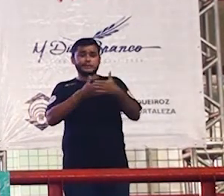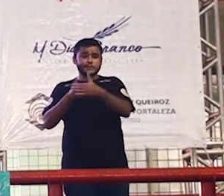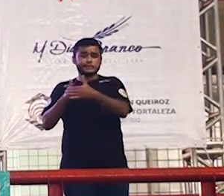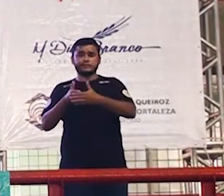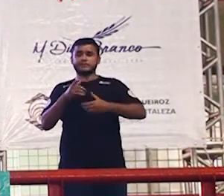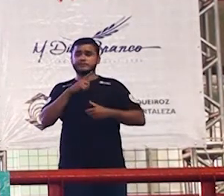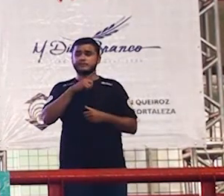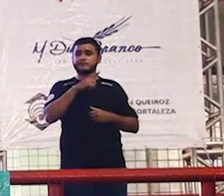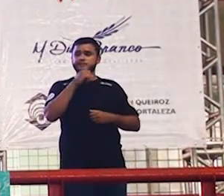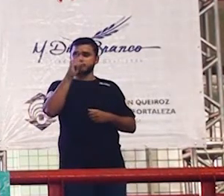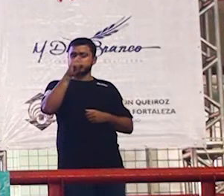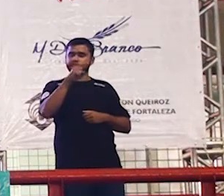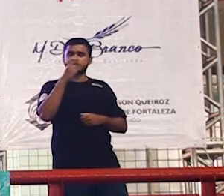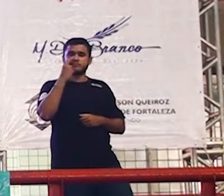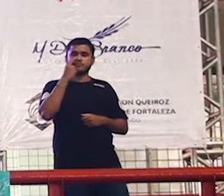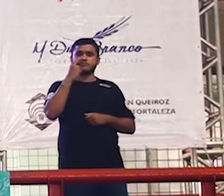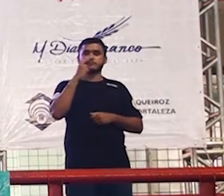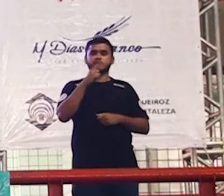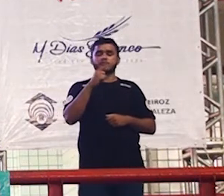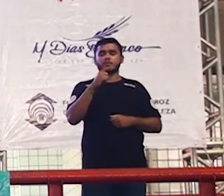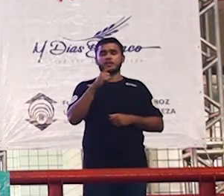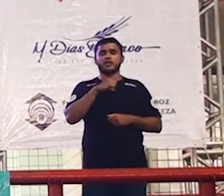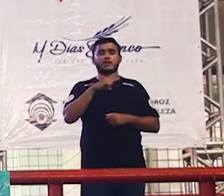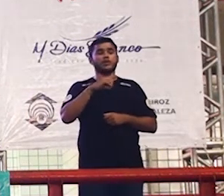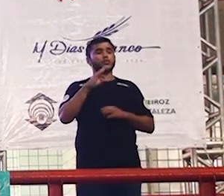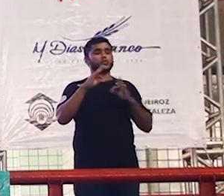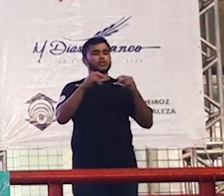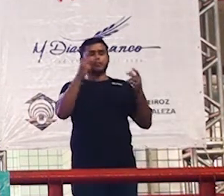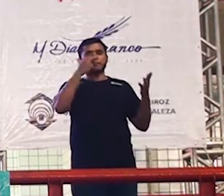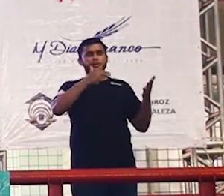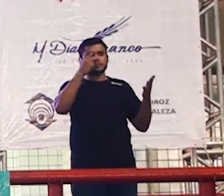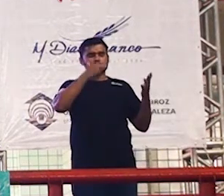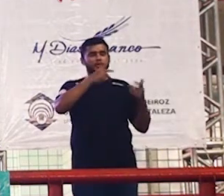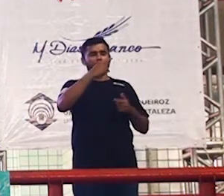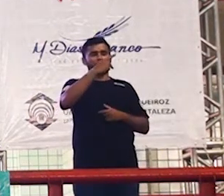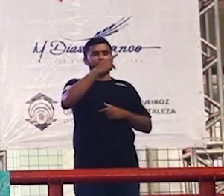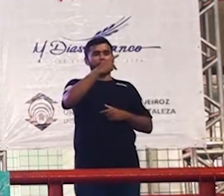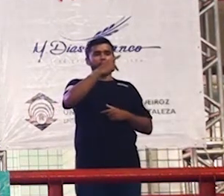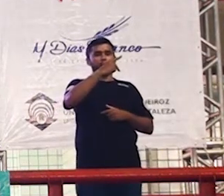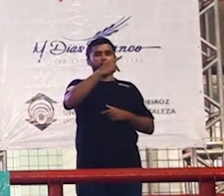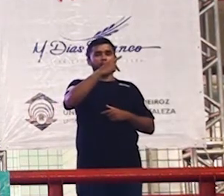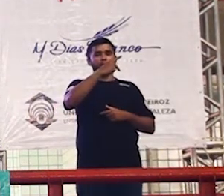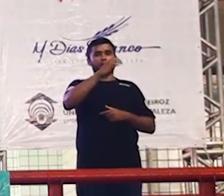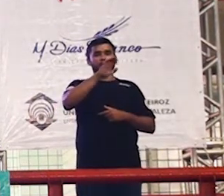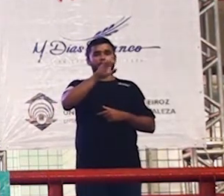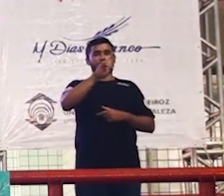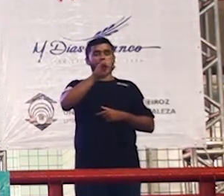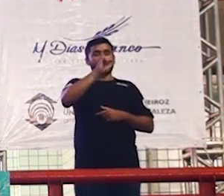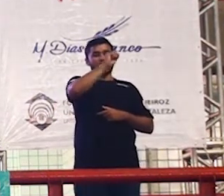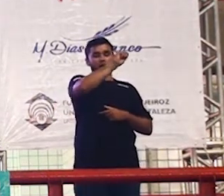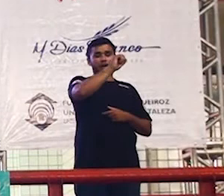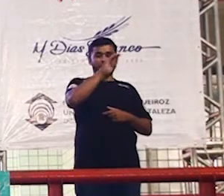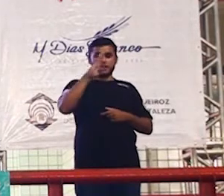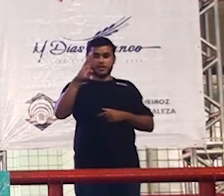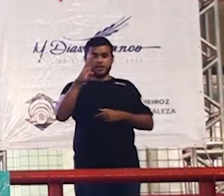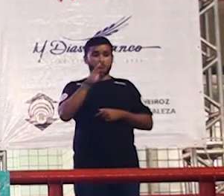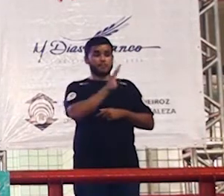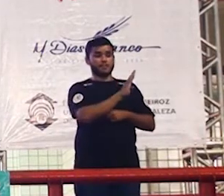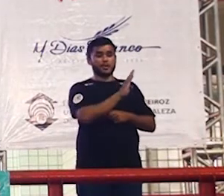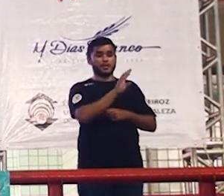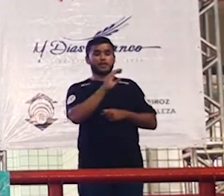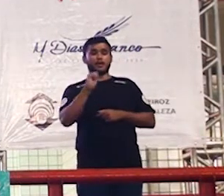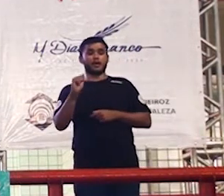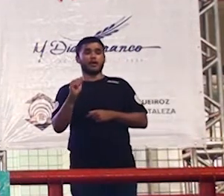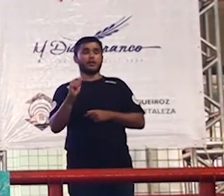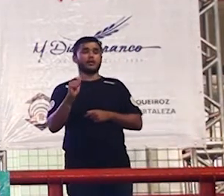uma figura de repetição chamada quiasmo, que é uma repetição cruzada, A, B, B, A. No meio